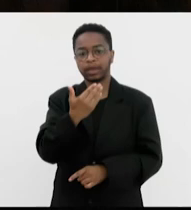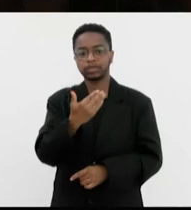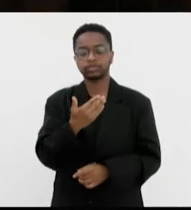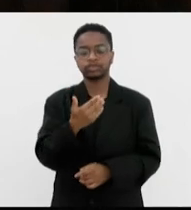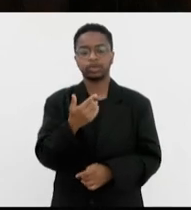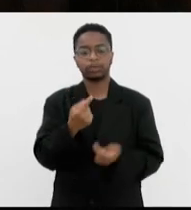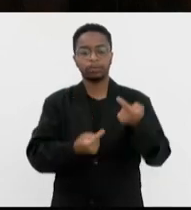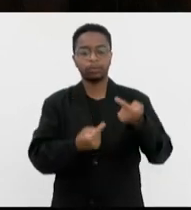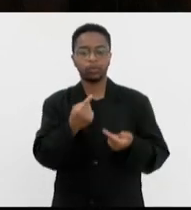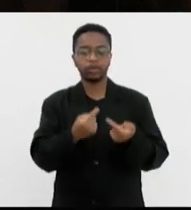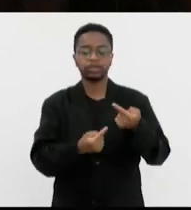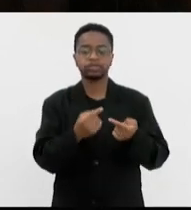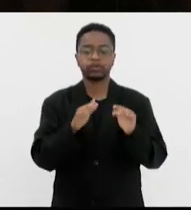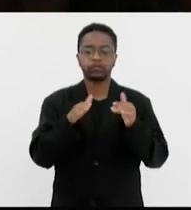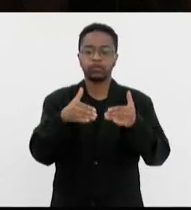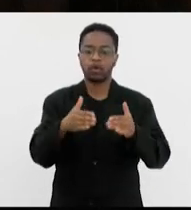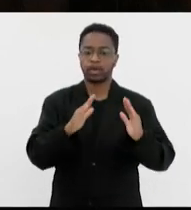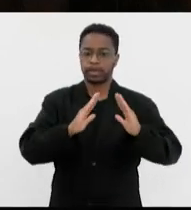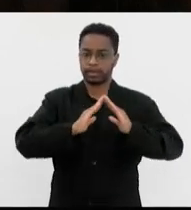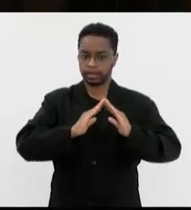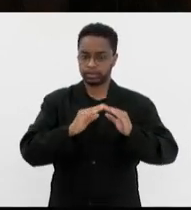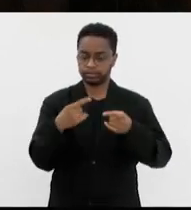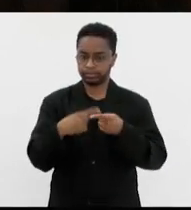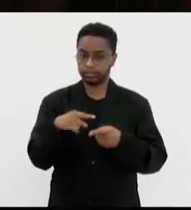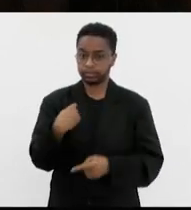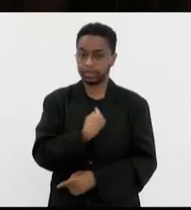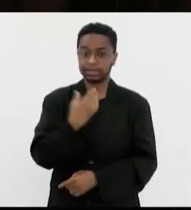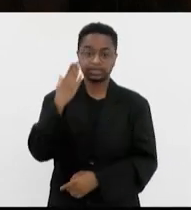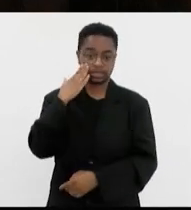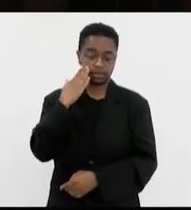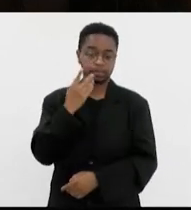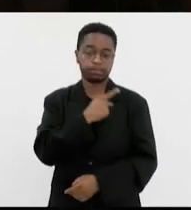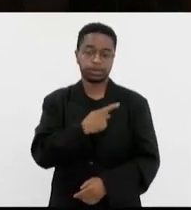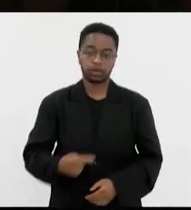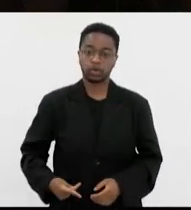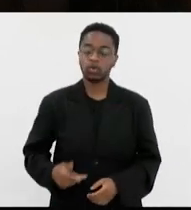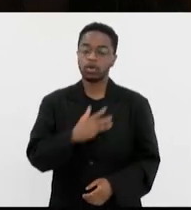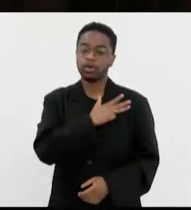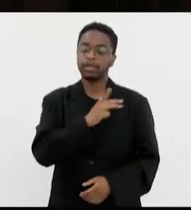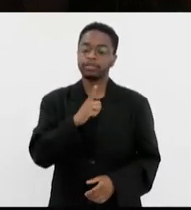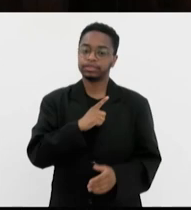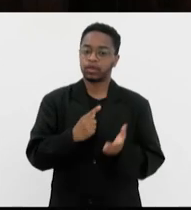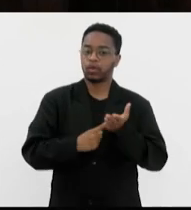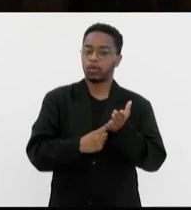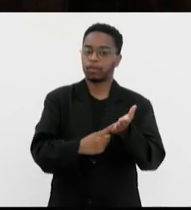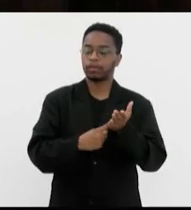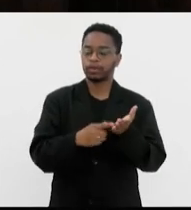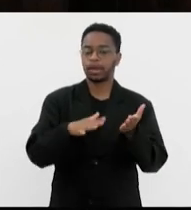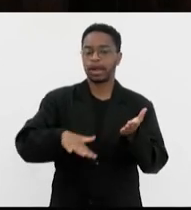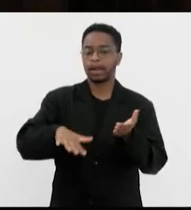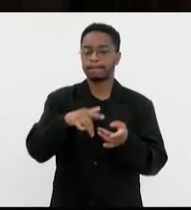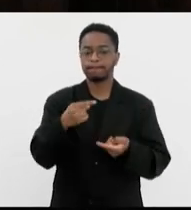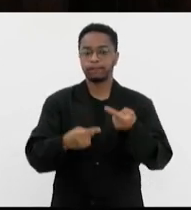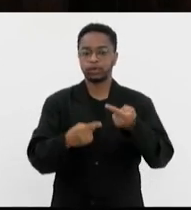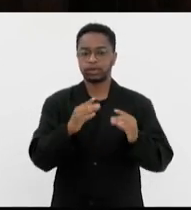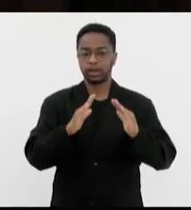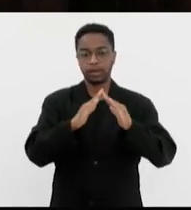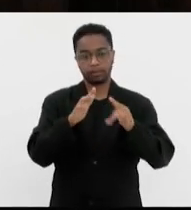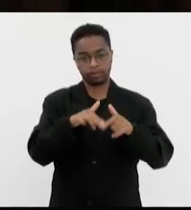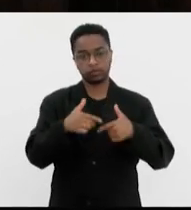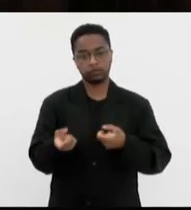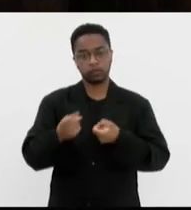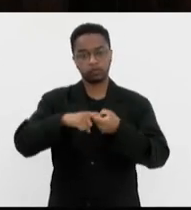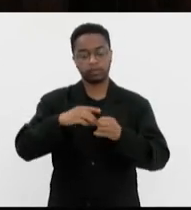política habitacional. A gente sabe que o presidente Lula tem compromisso com essa política habitacional e por isso Minha Casa Minha Vida retornou.